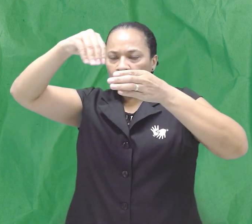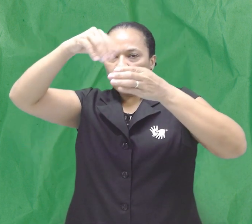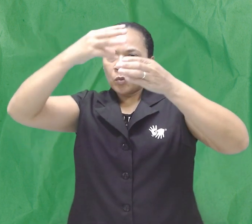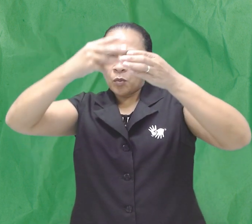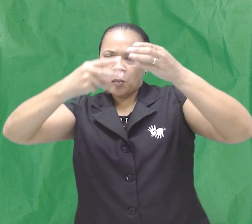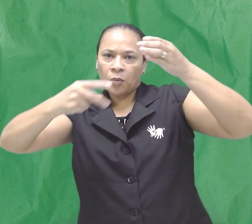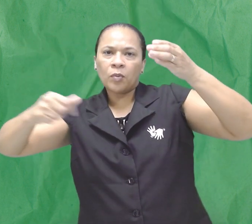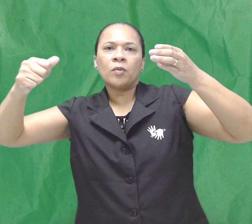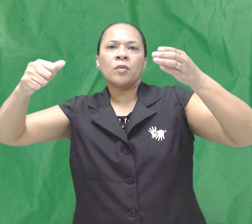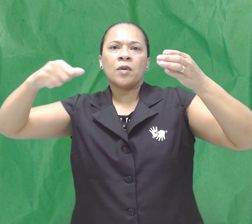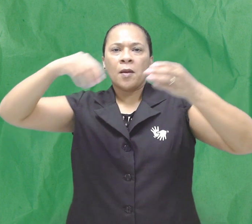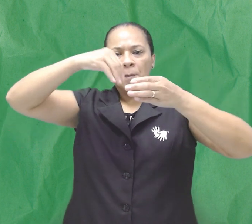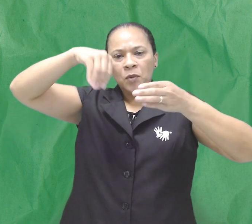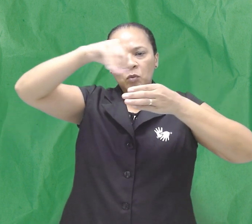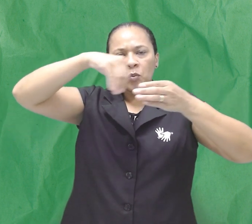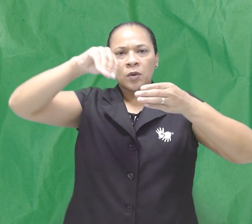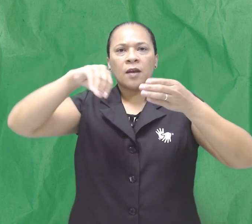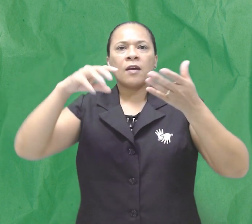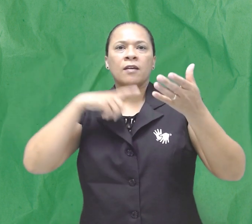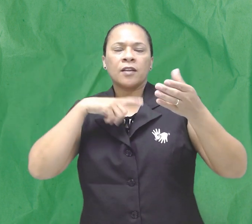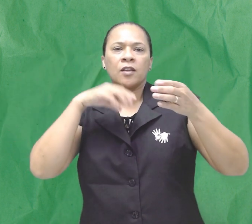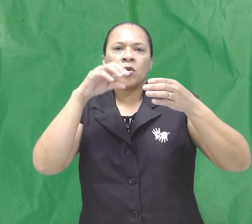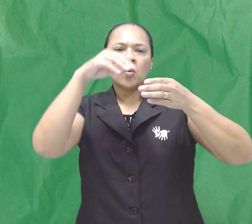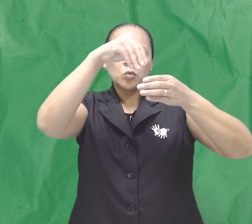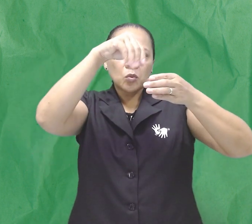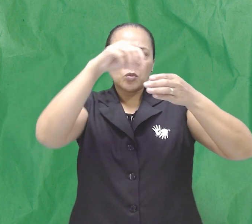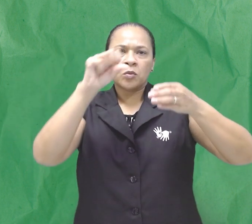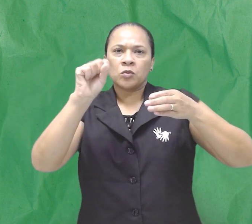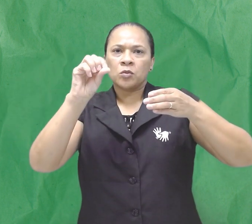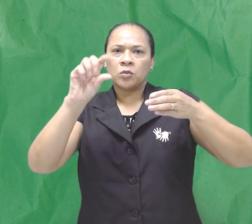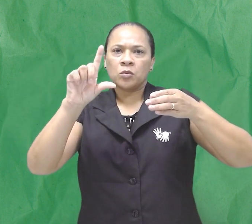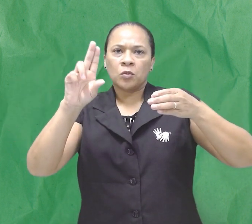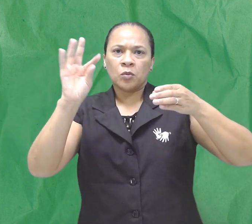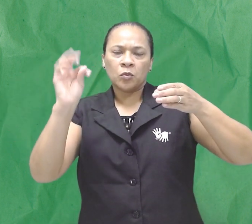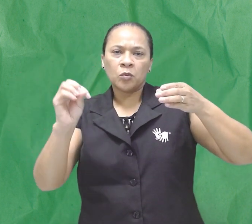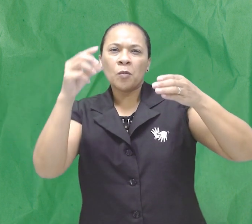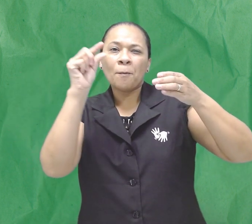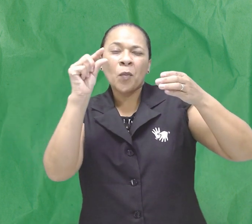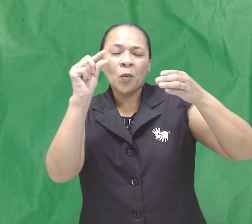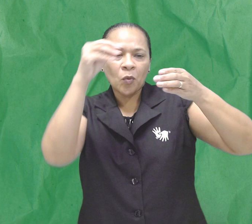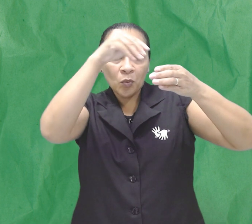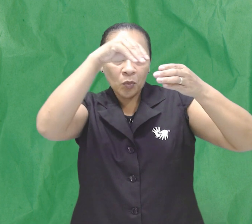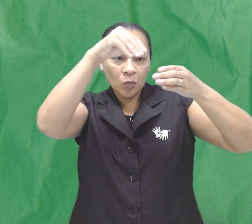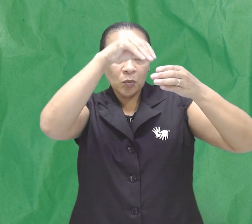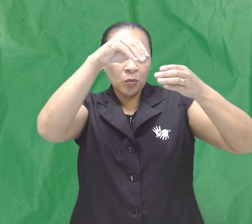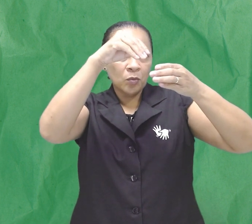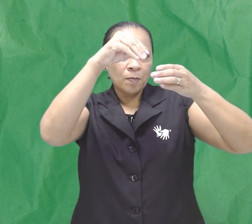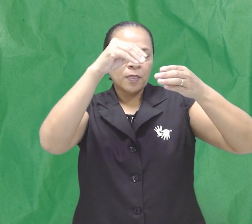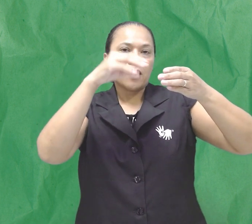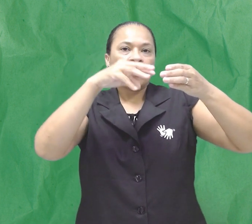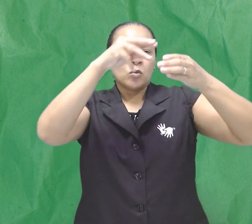modo geral, o soluto é a espécie presente em menor quantidade, está dissolvida na solução. Já